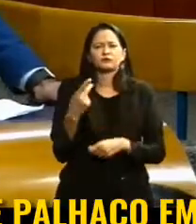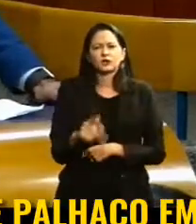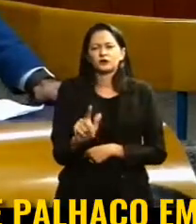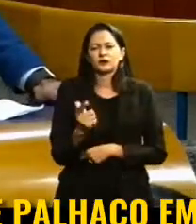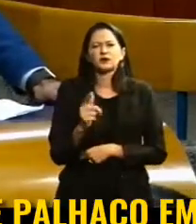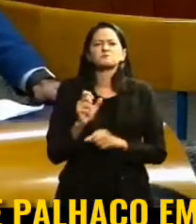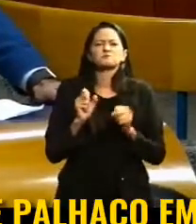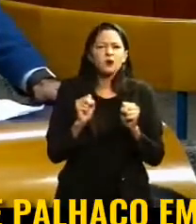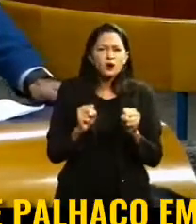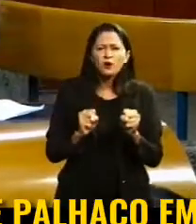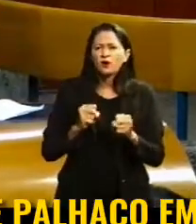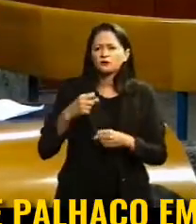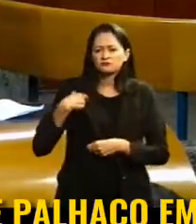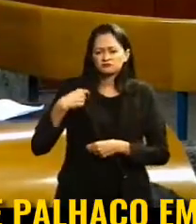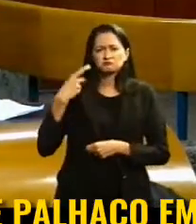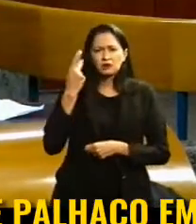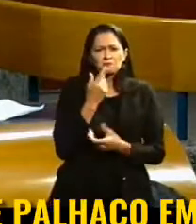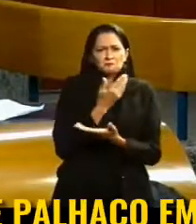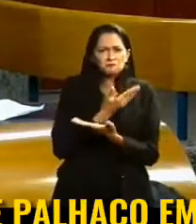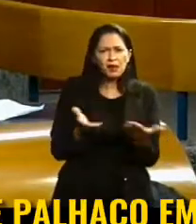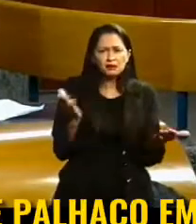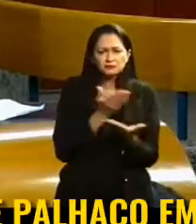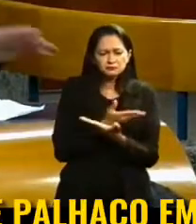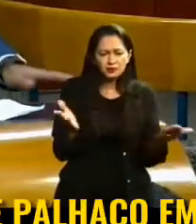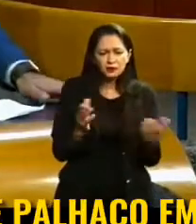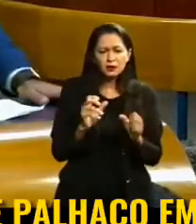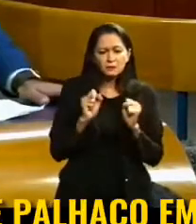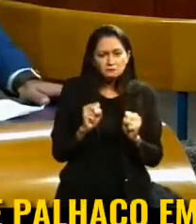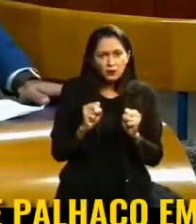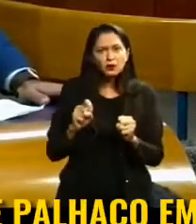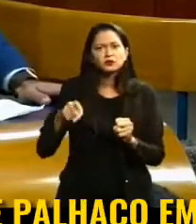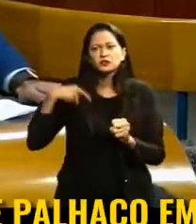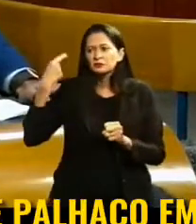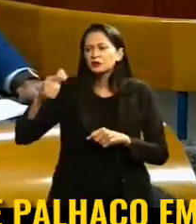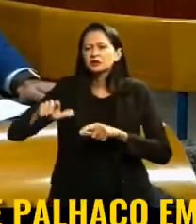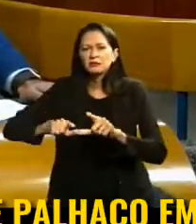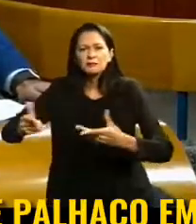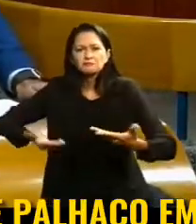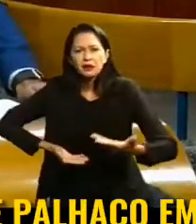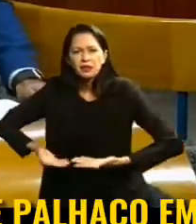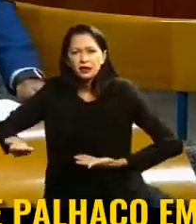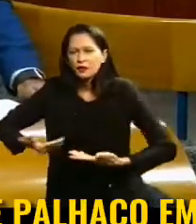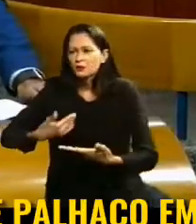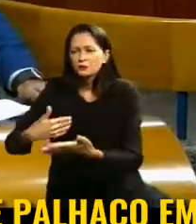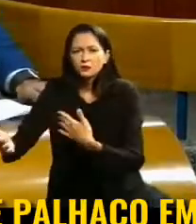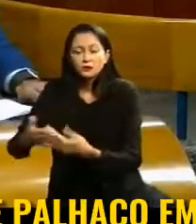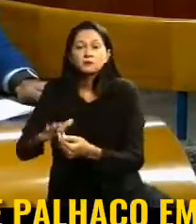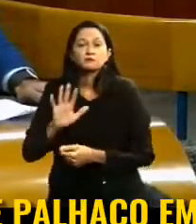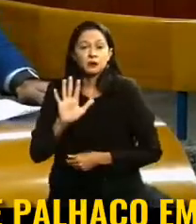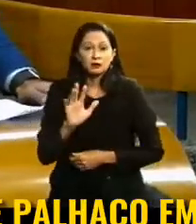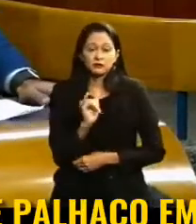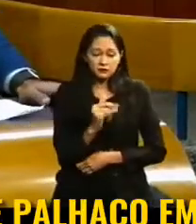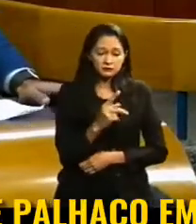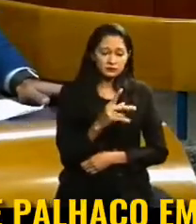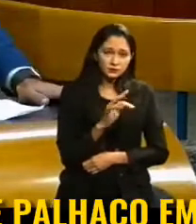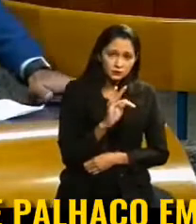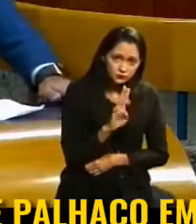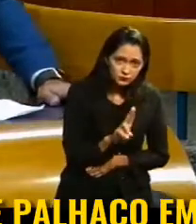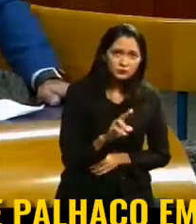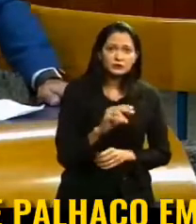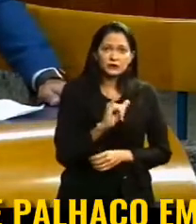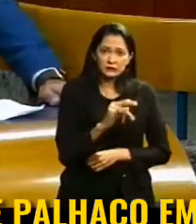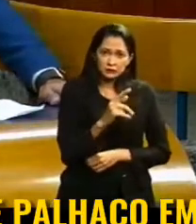acabar com a minha carreira política, eu posso voltar a carregar caixa no Ceasa, mas aumento de IPTU e ITU não. E